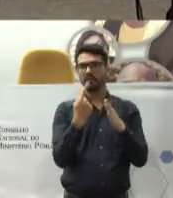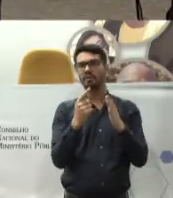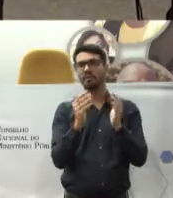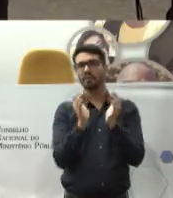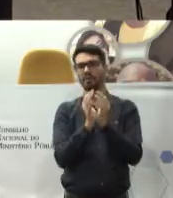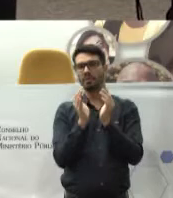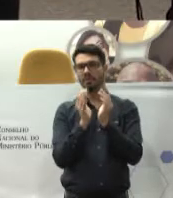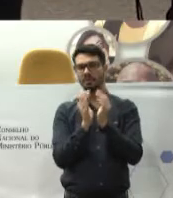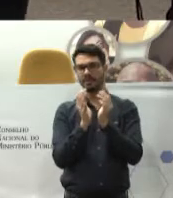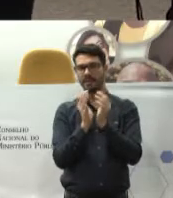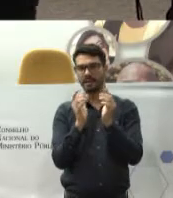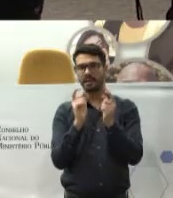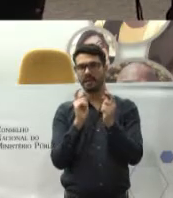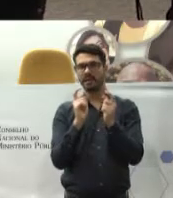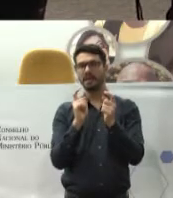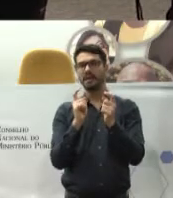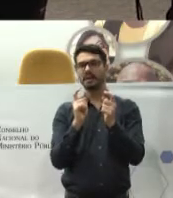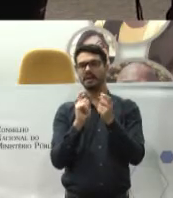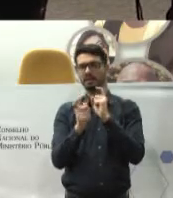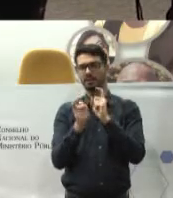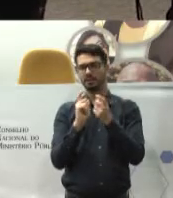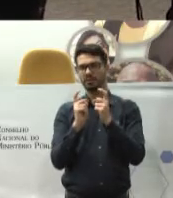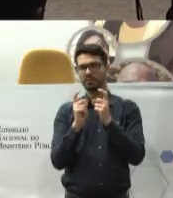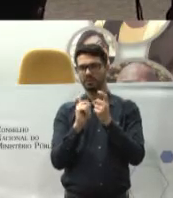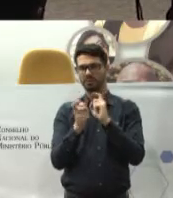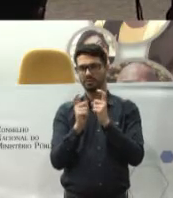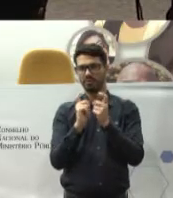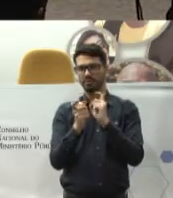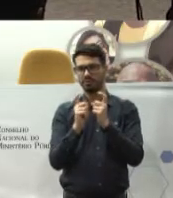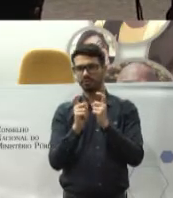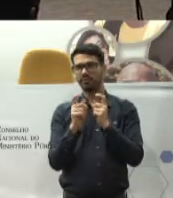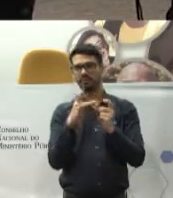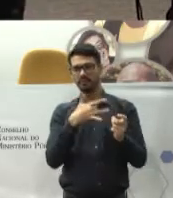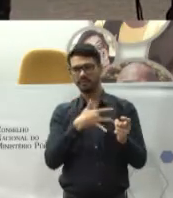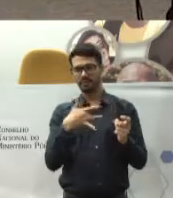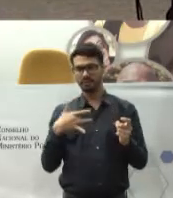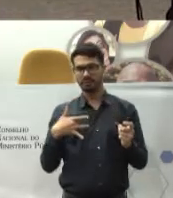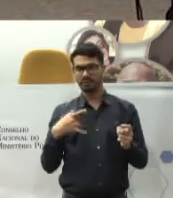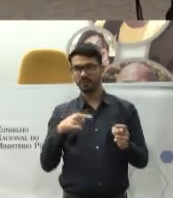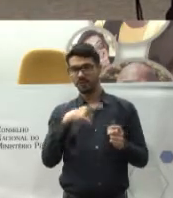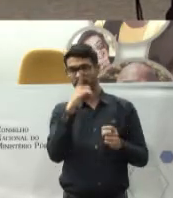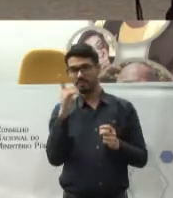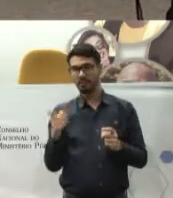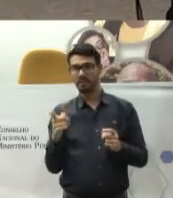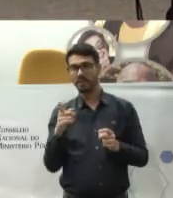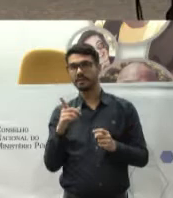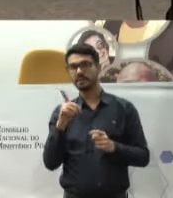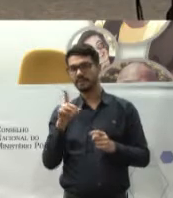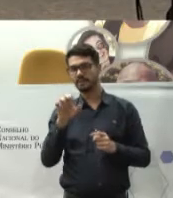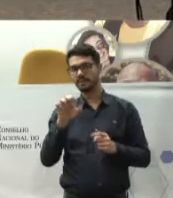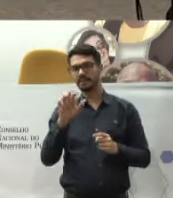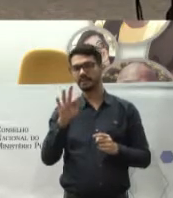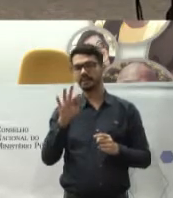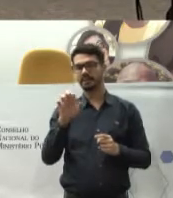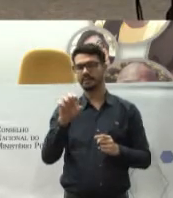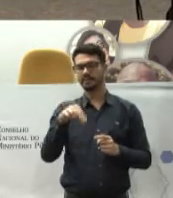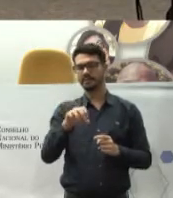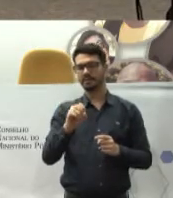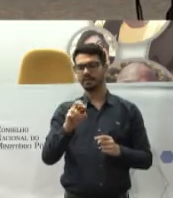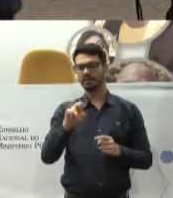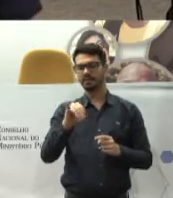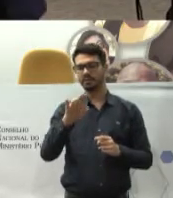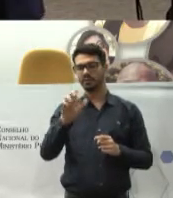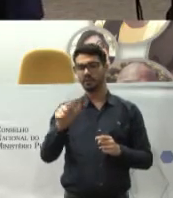Saúde, e daí saiu um relatório completo que a Defensoria passou a adotar. Então, toda ação iniciada